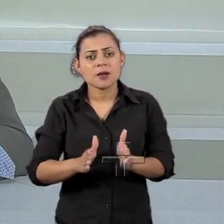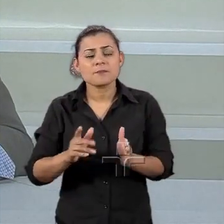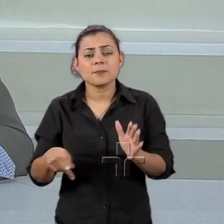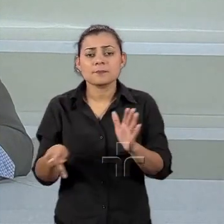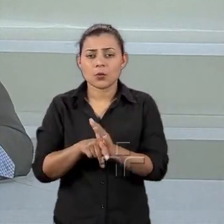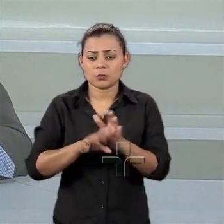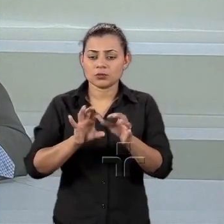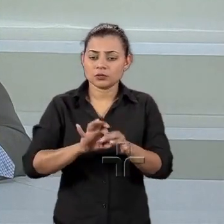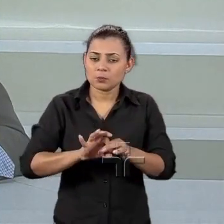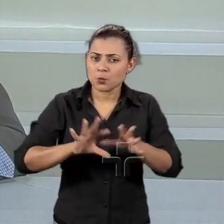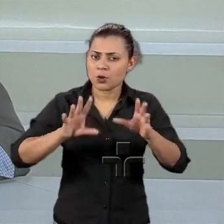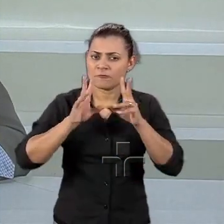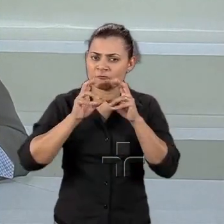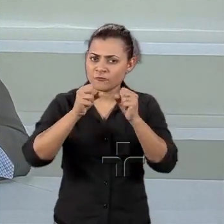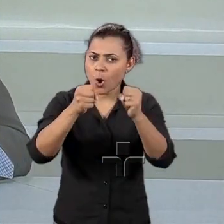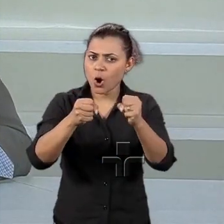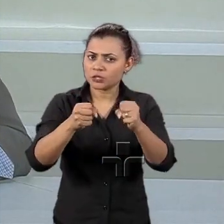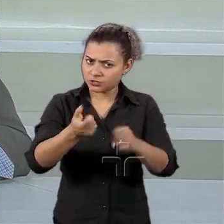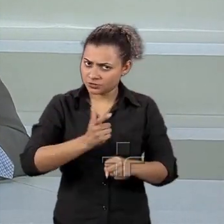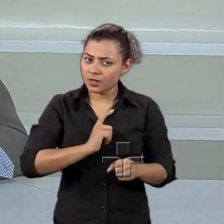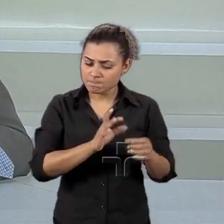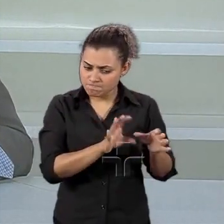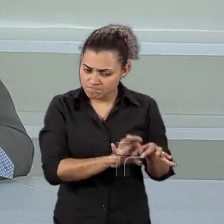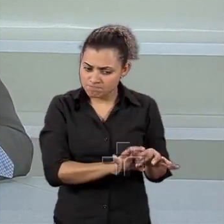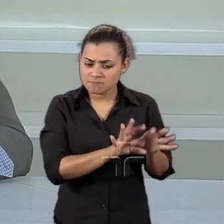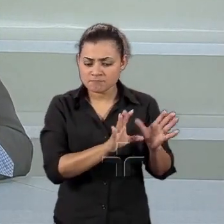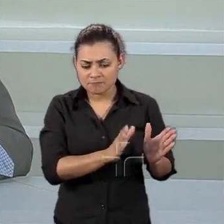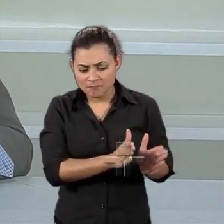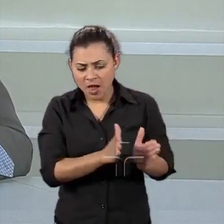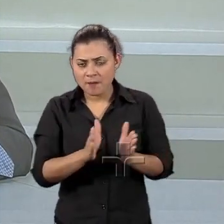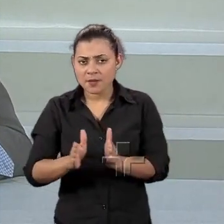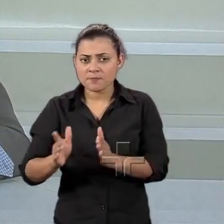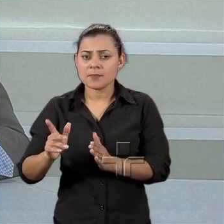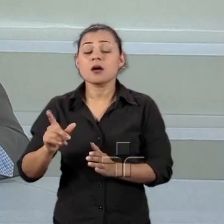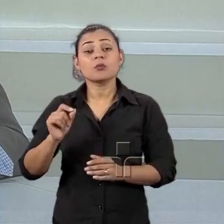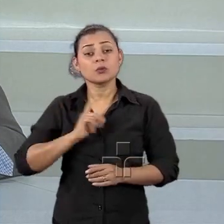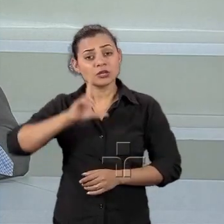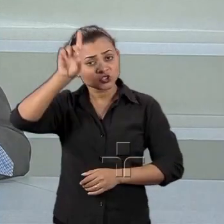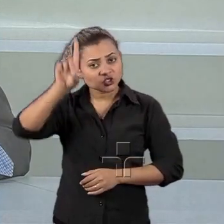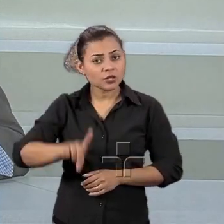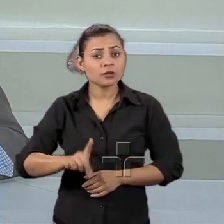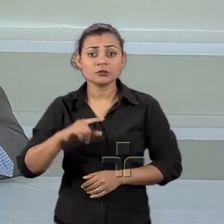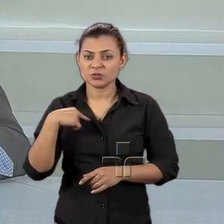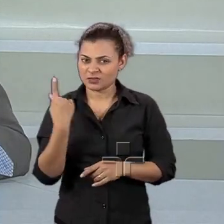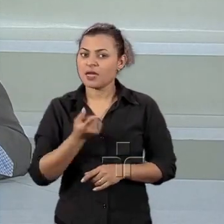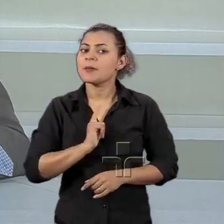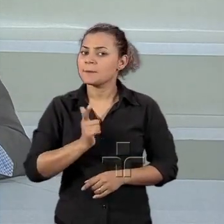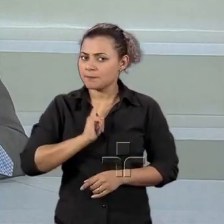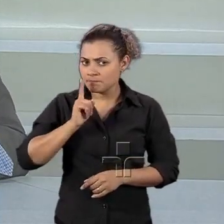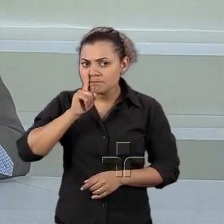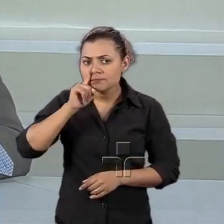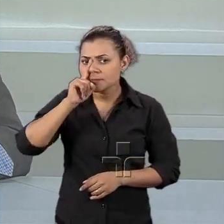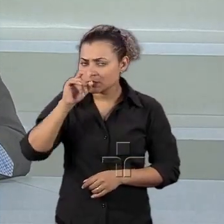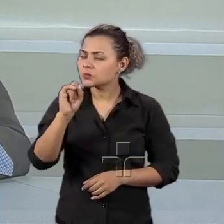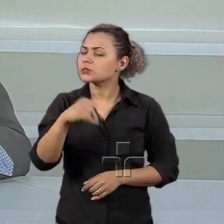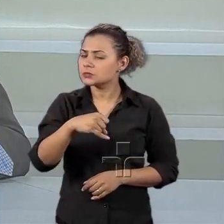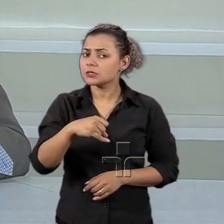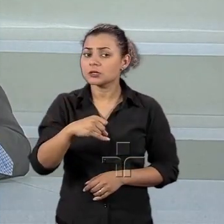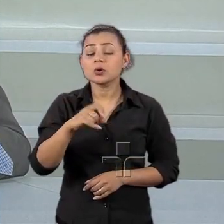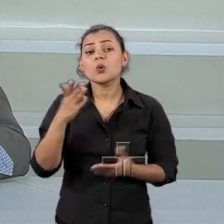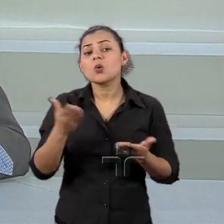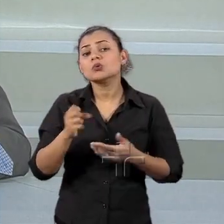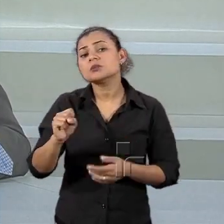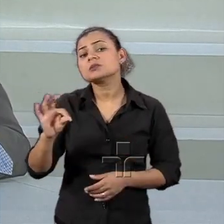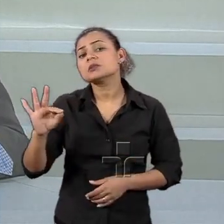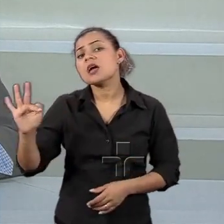e democrático forte, consolidado, Estado de Direito, nós temos alguns riscos visíveis. O que está acontecendo hoje no Supremo